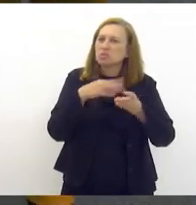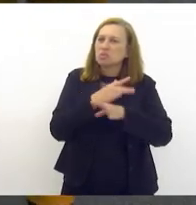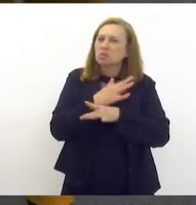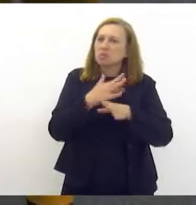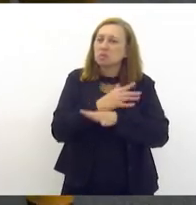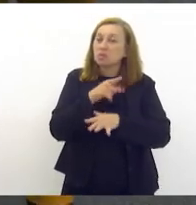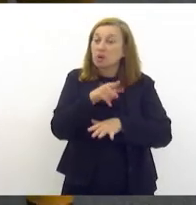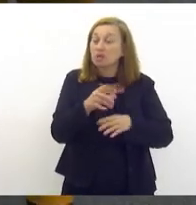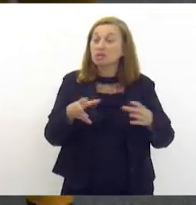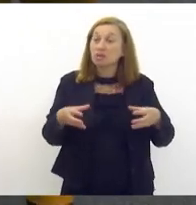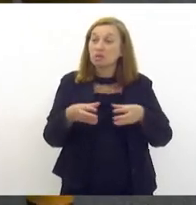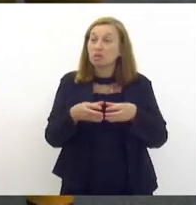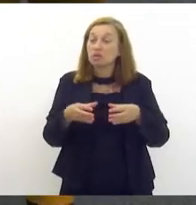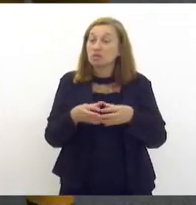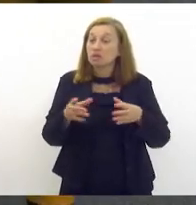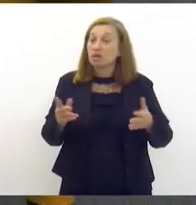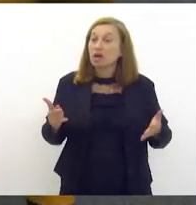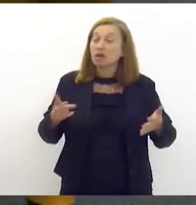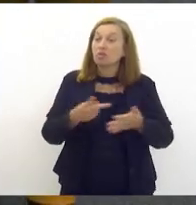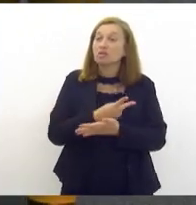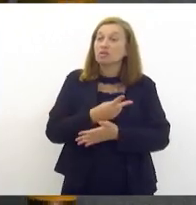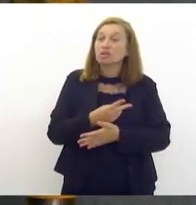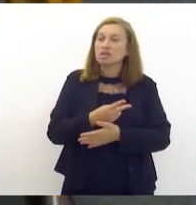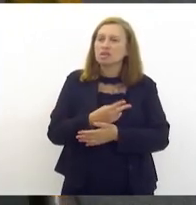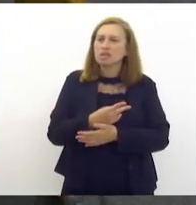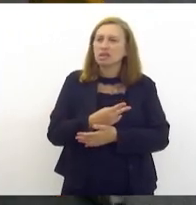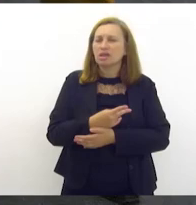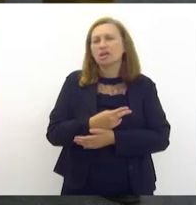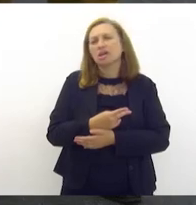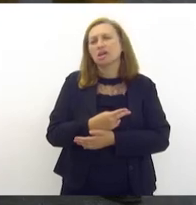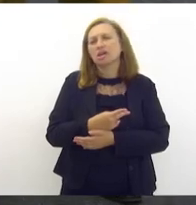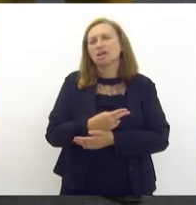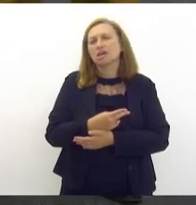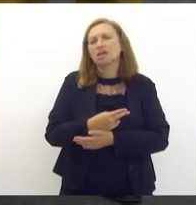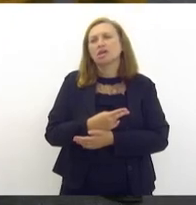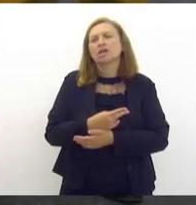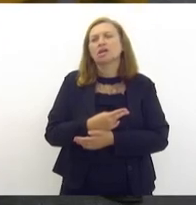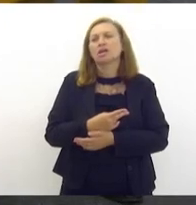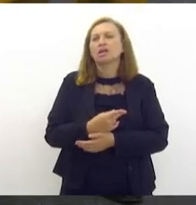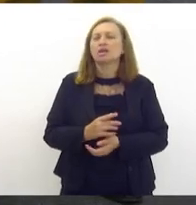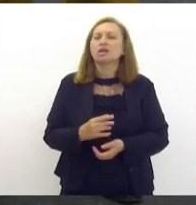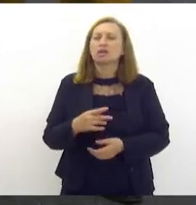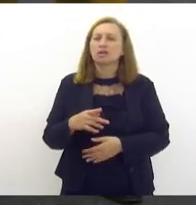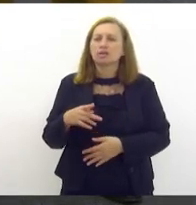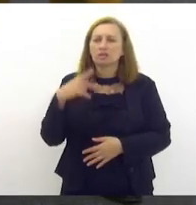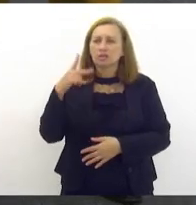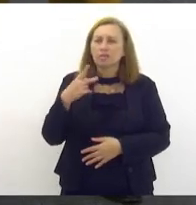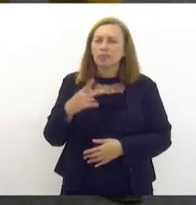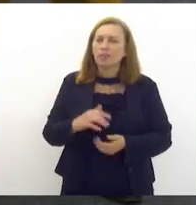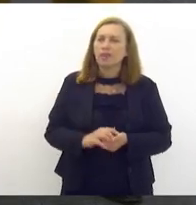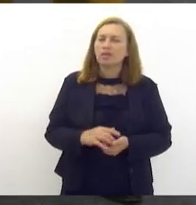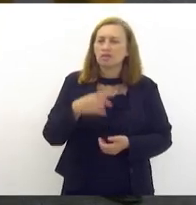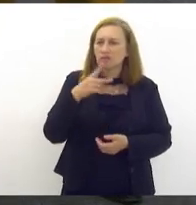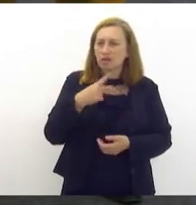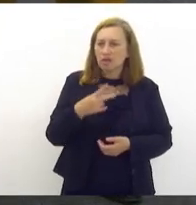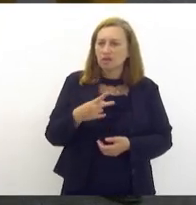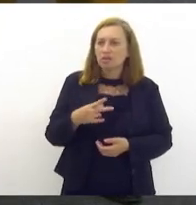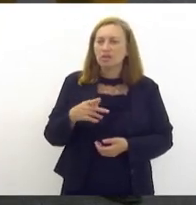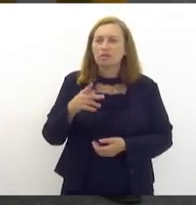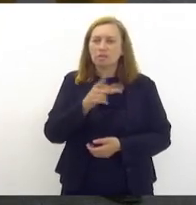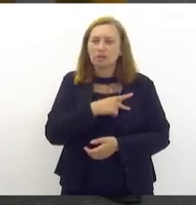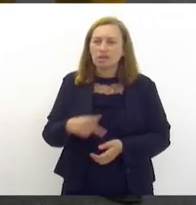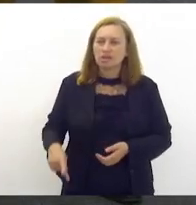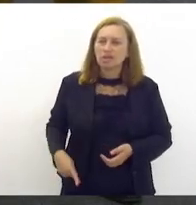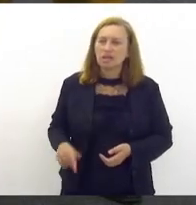comissão fez acontecer no parlamento. Nós estamos falando do presidente Alain,